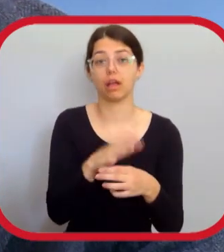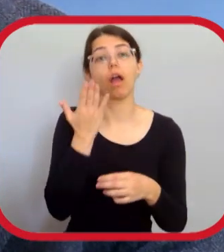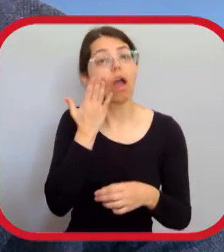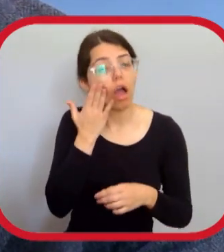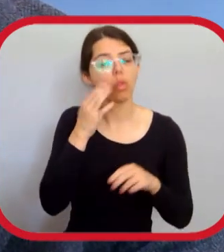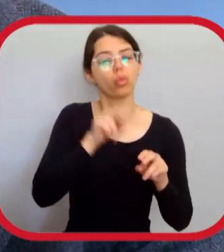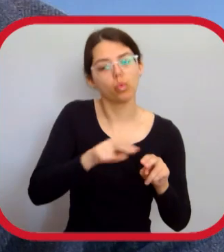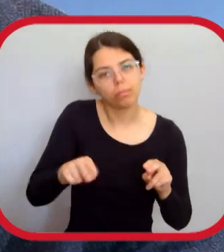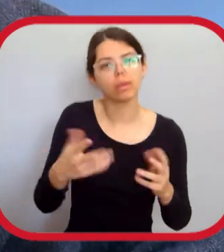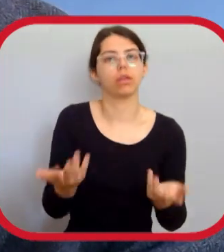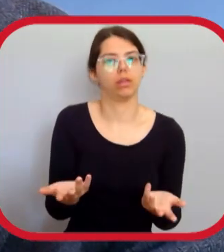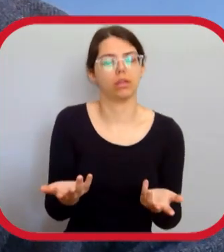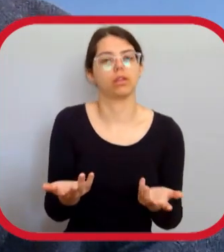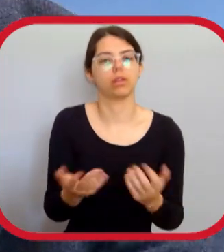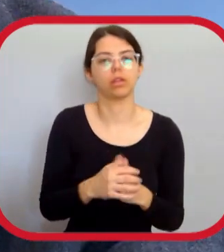ao nível